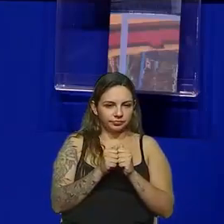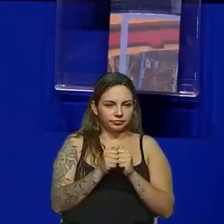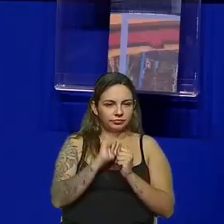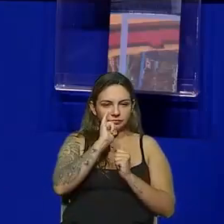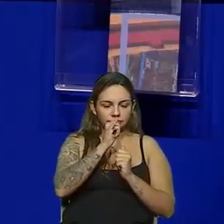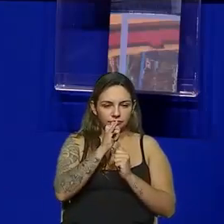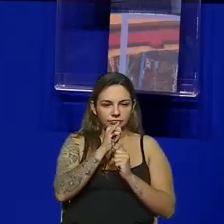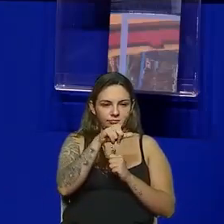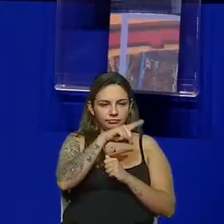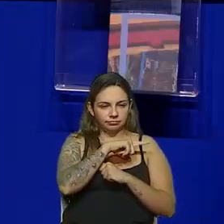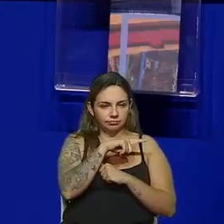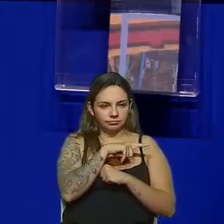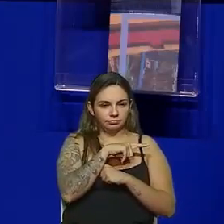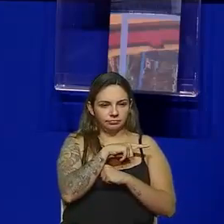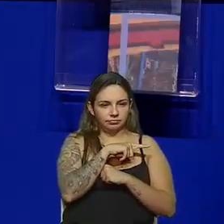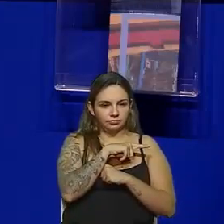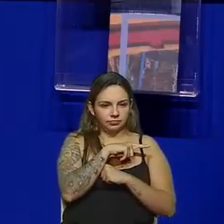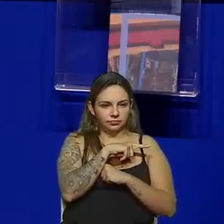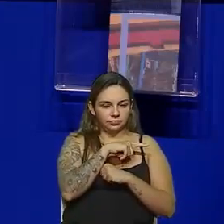narrações que você tem